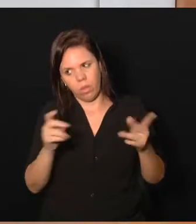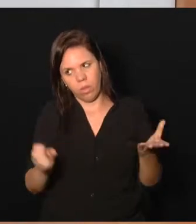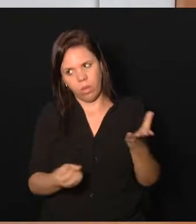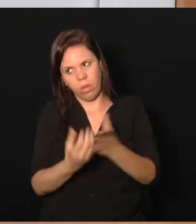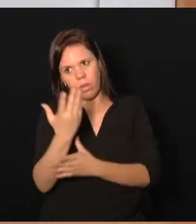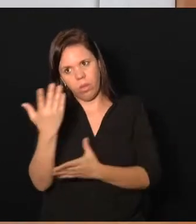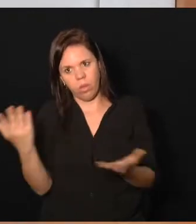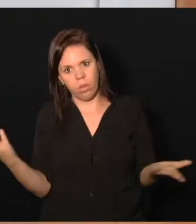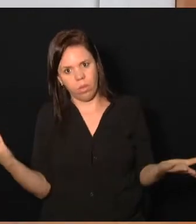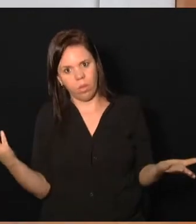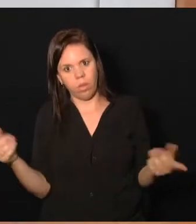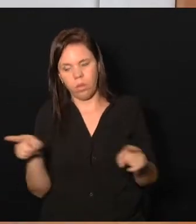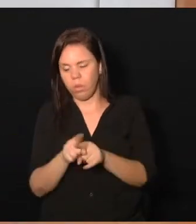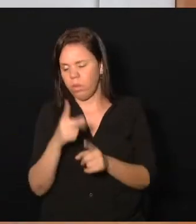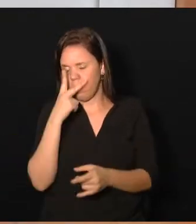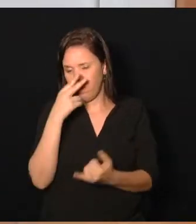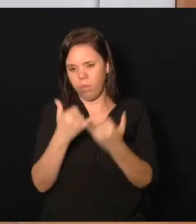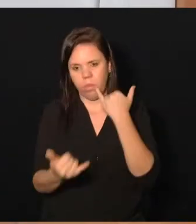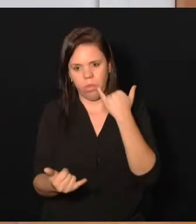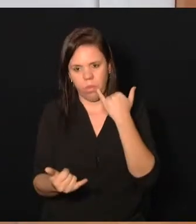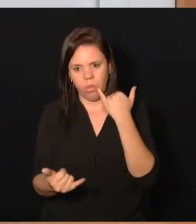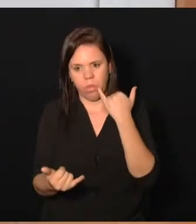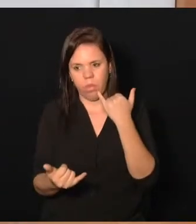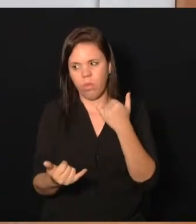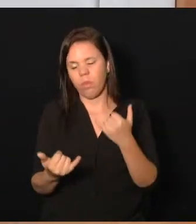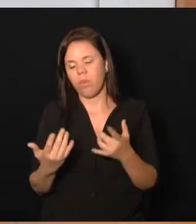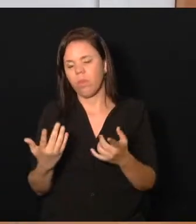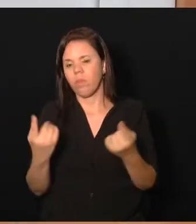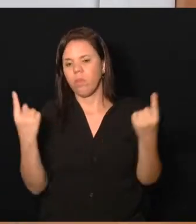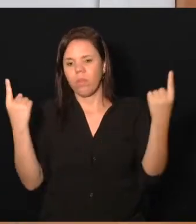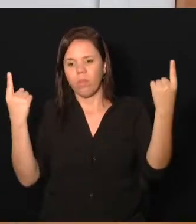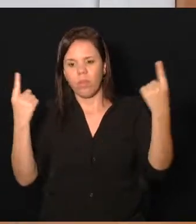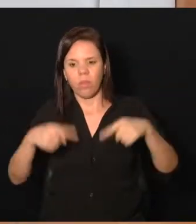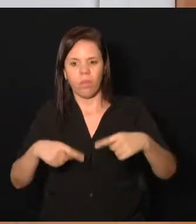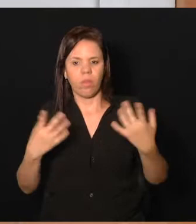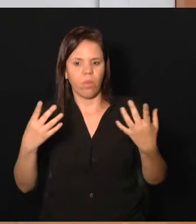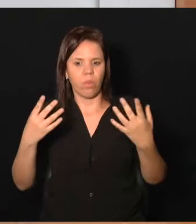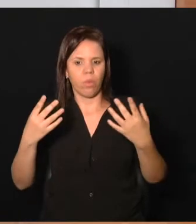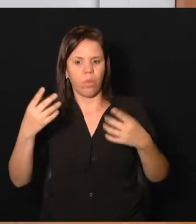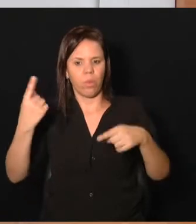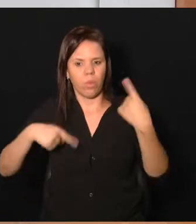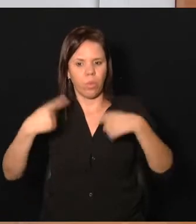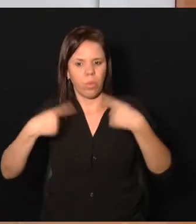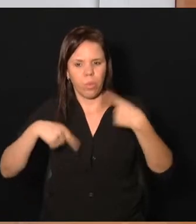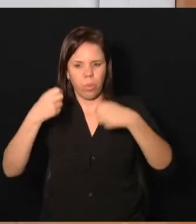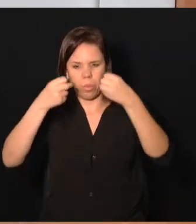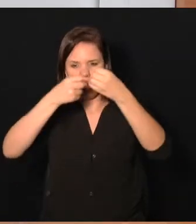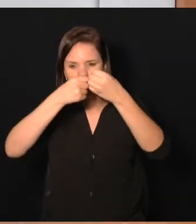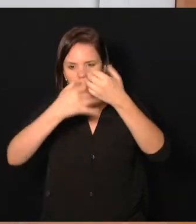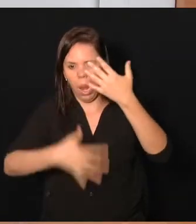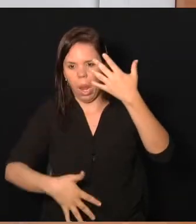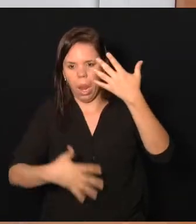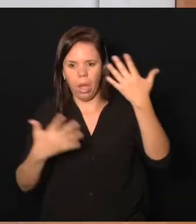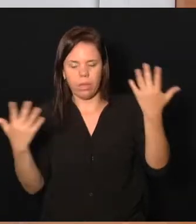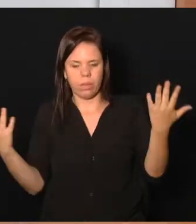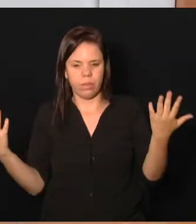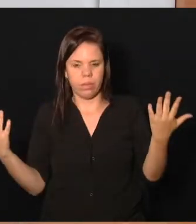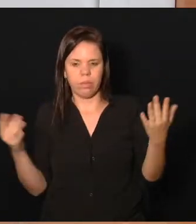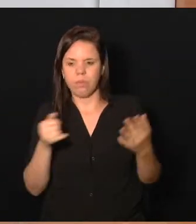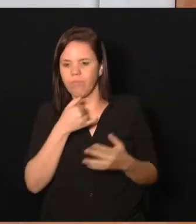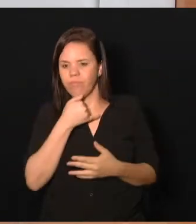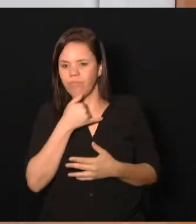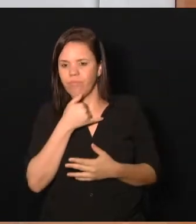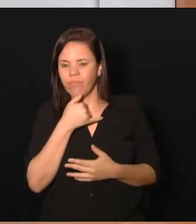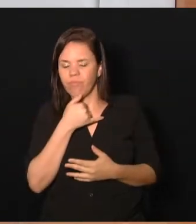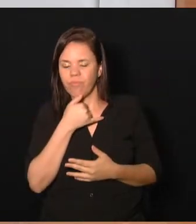aconteçam, mas parece que ele vai contra a maré com discursos autoritários que,